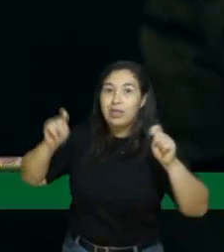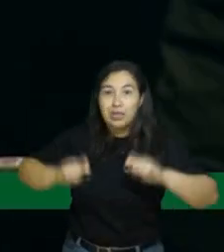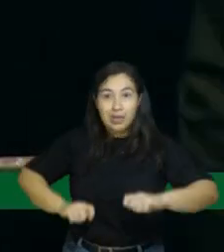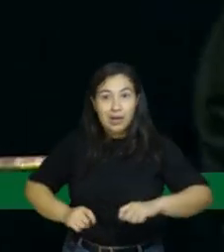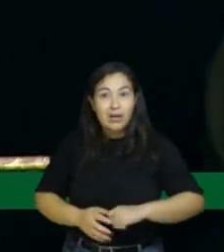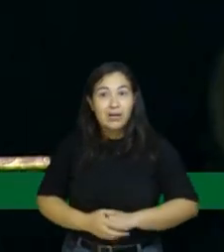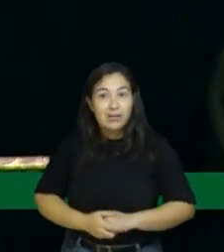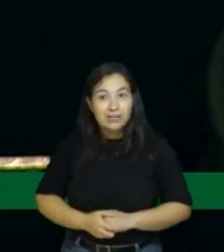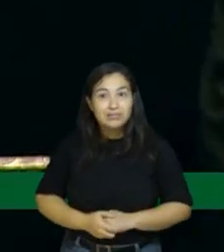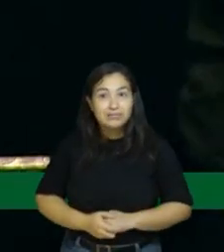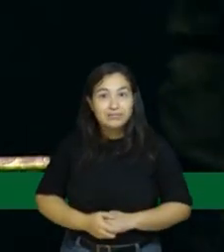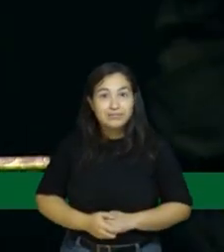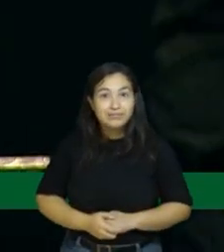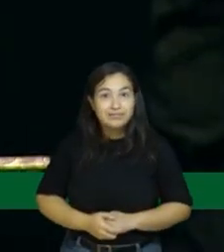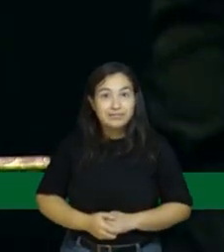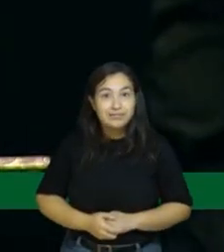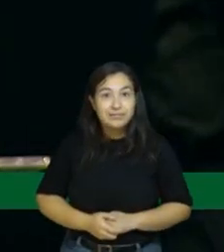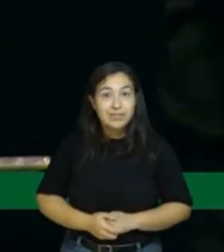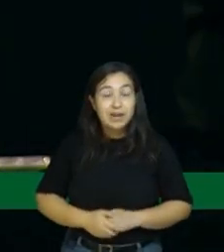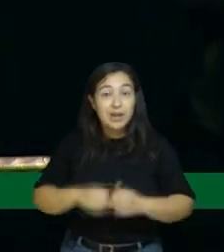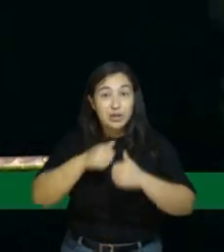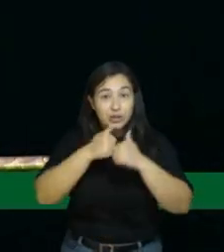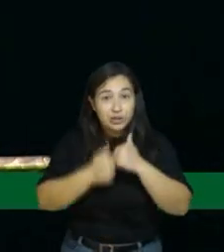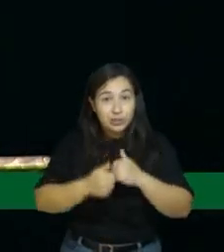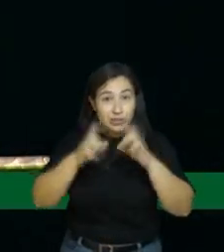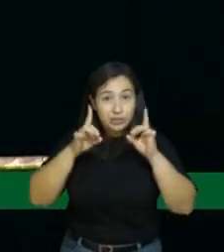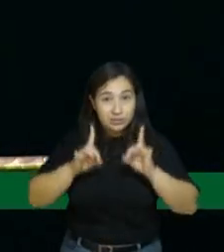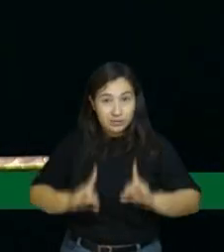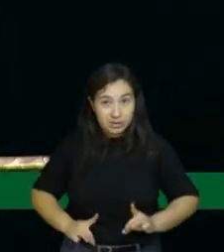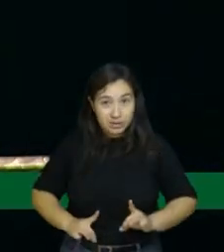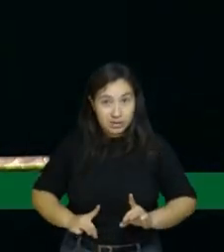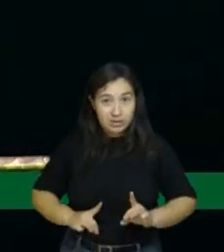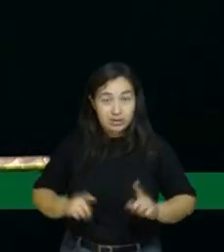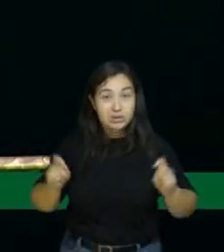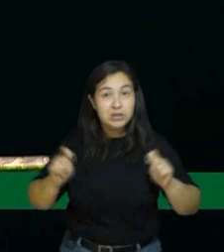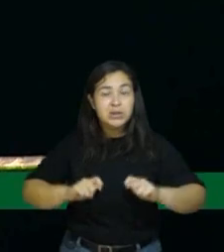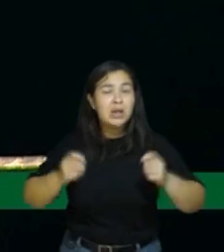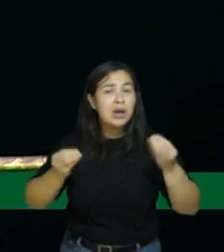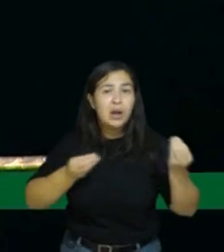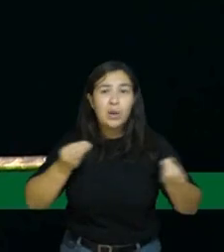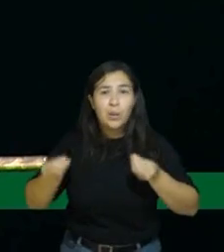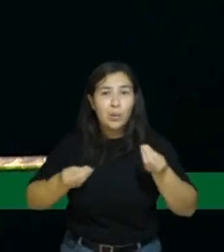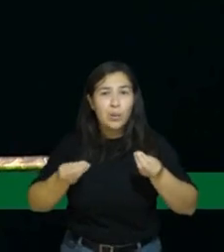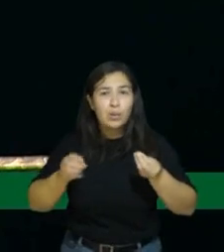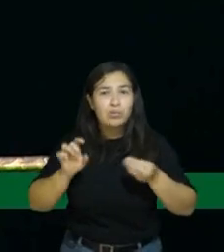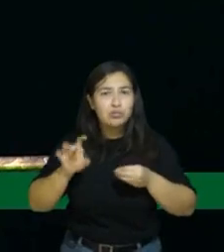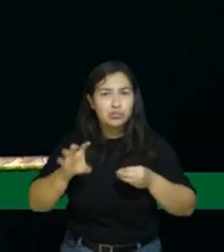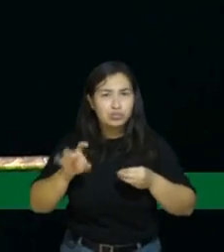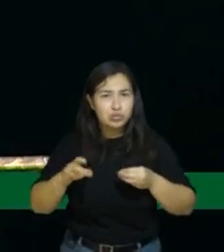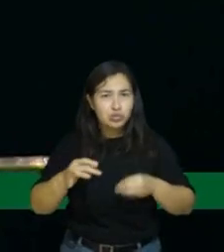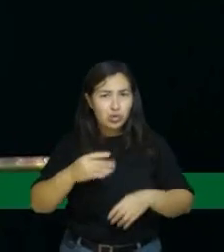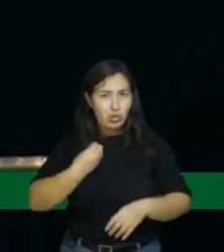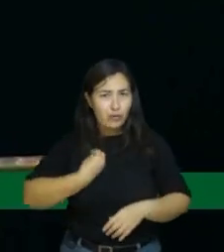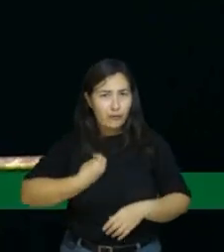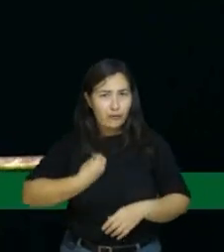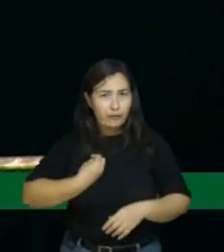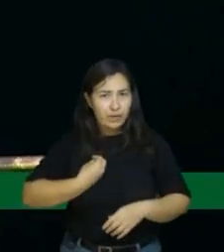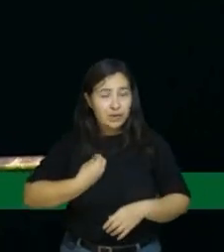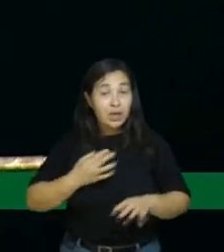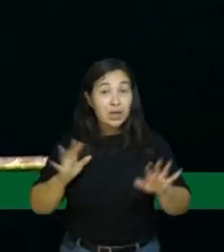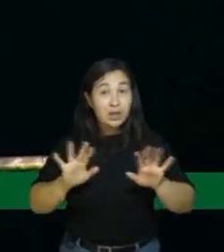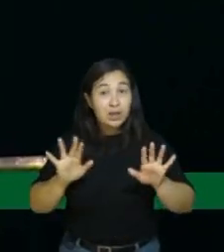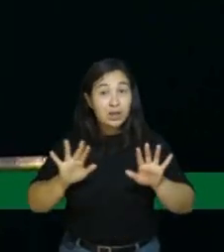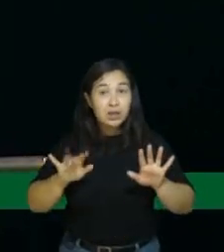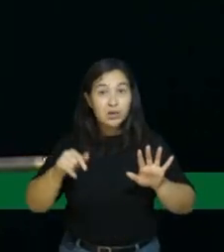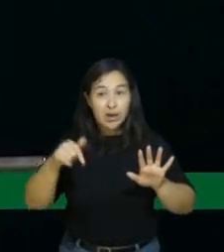Catarina o paradesporto ele vem para trabalhar como eu já falei não só a vida da criança aqui em Blumenau quero